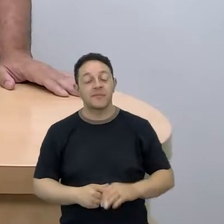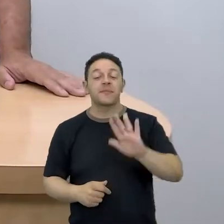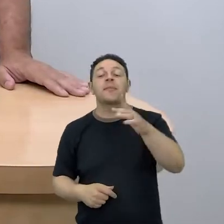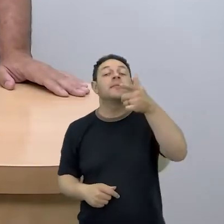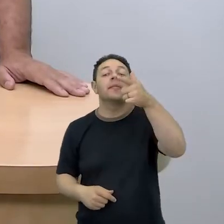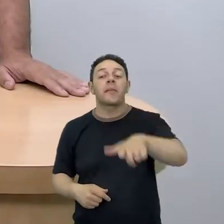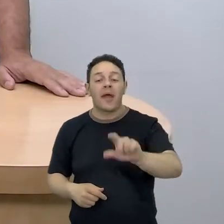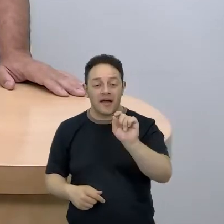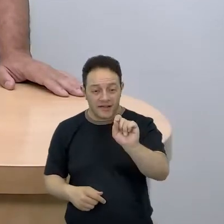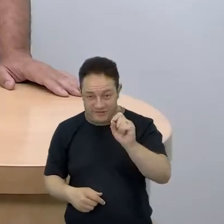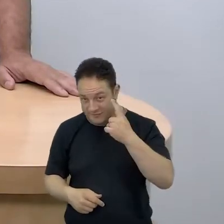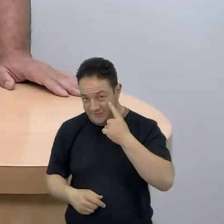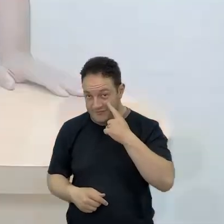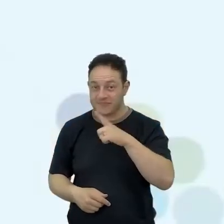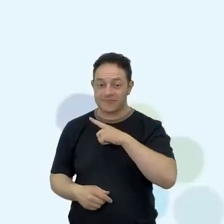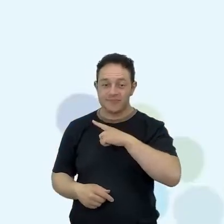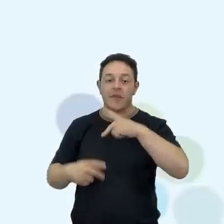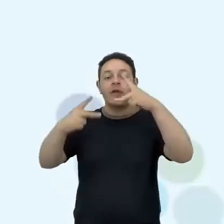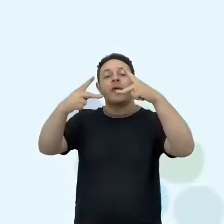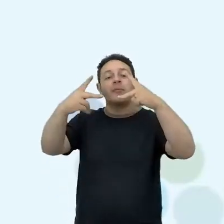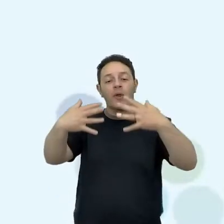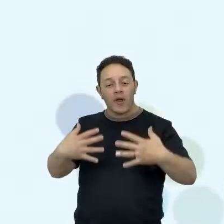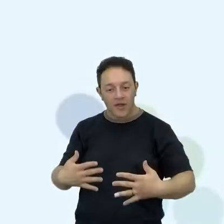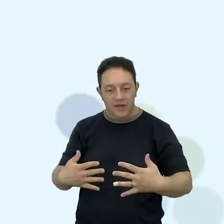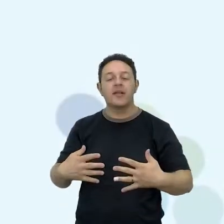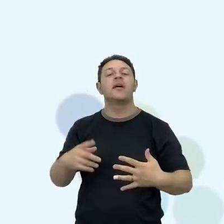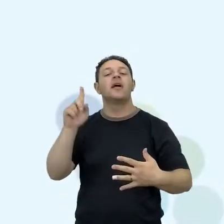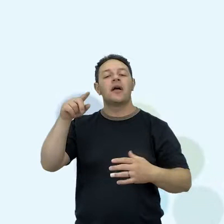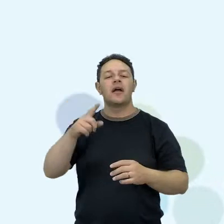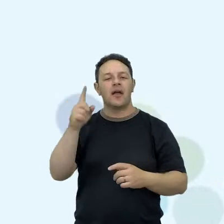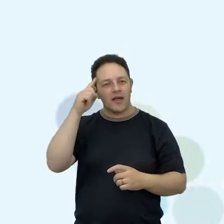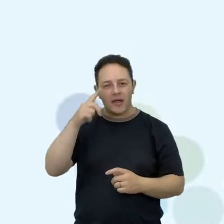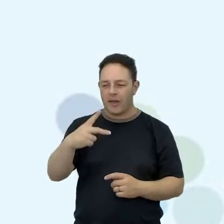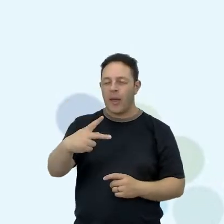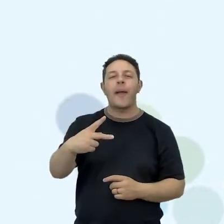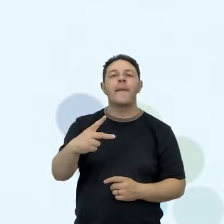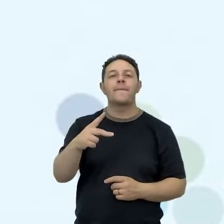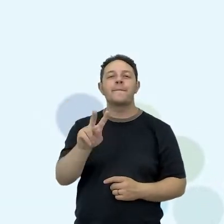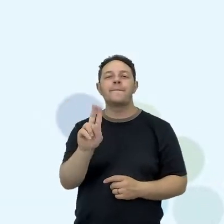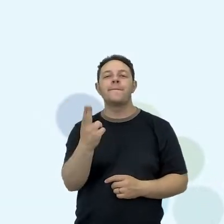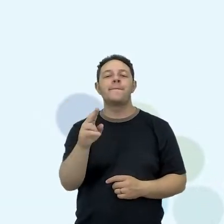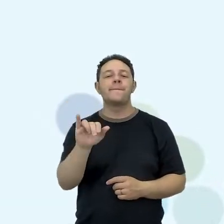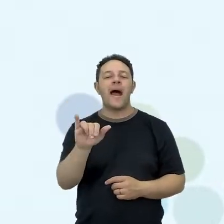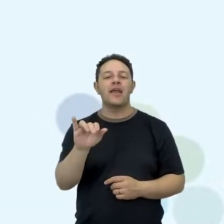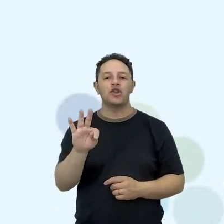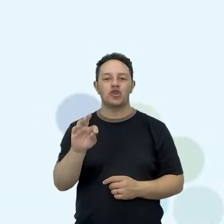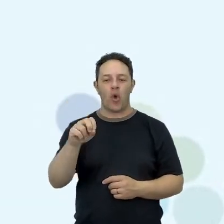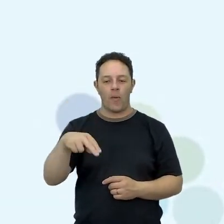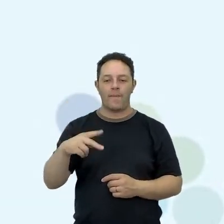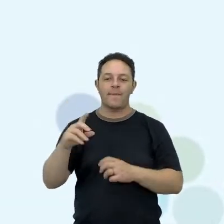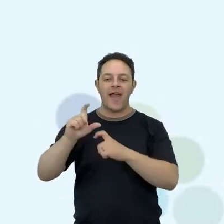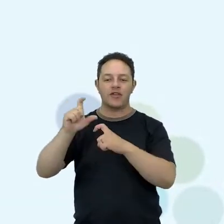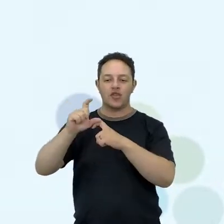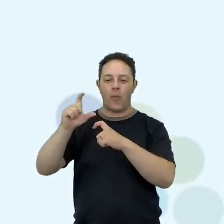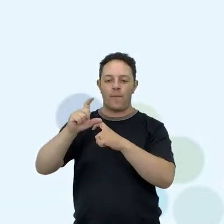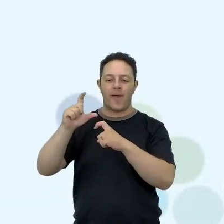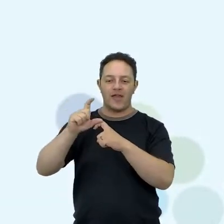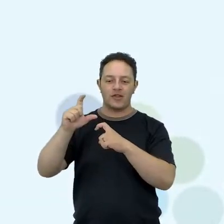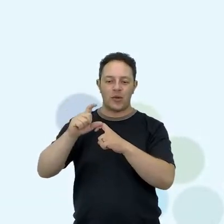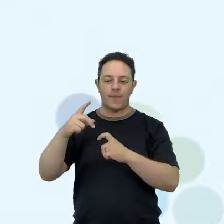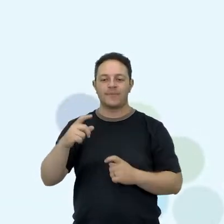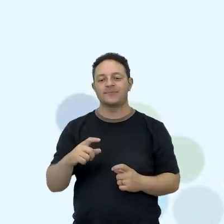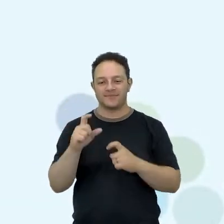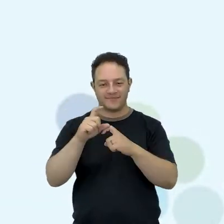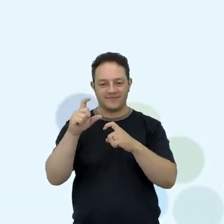mais que a gente tem? Nós temos a programação na linguagem, eu não sei se é Python ou se é Python. Eu tô na dúvida Não tenho ainda, ideia também.